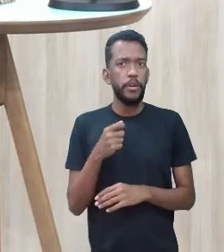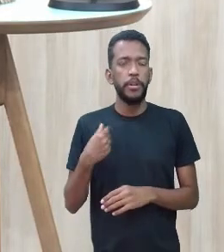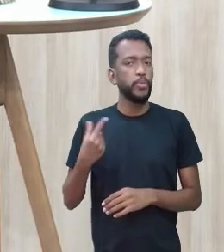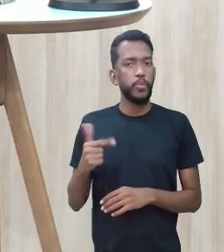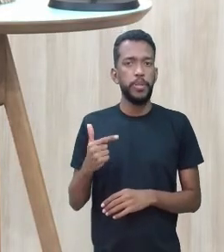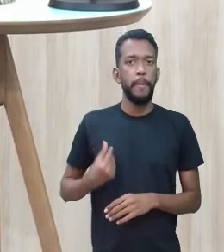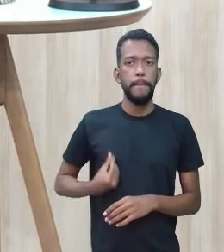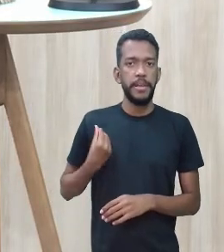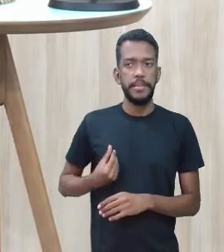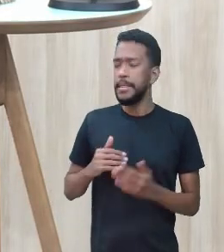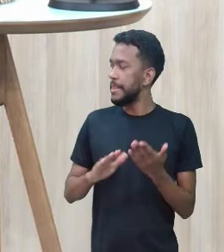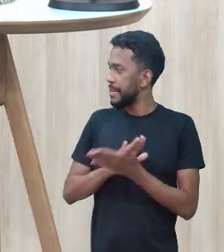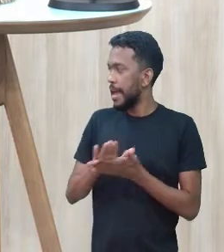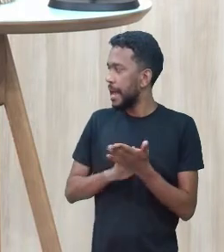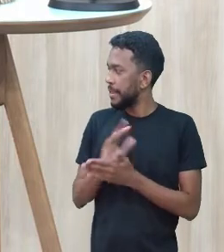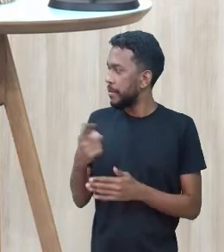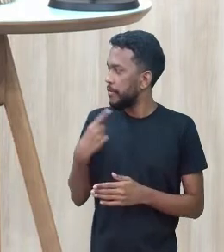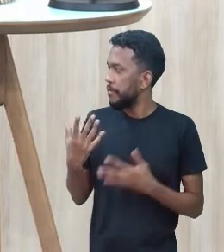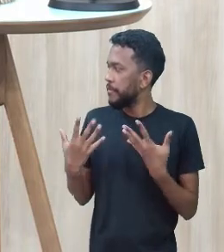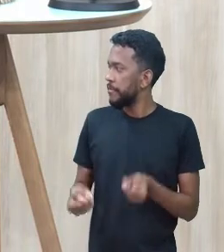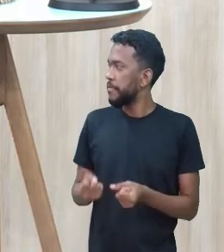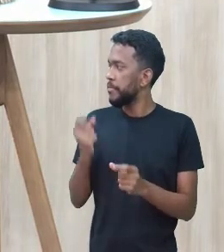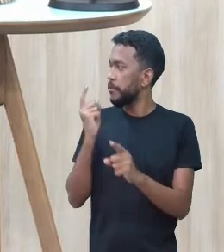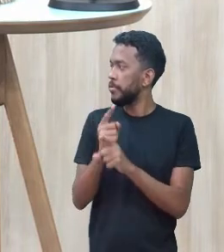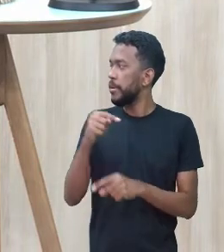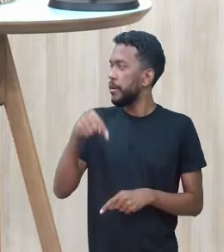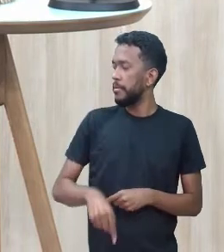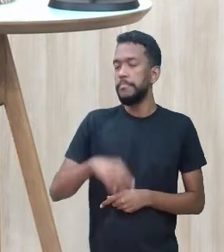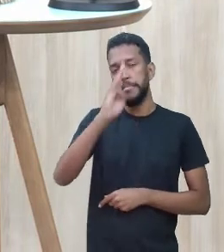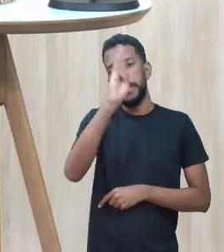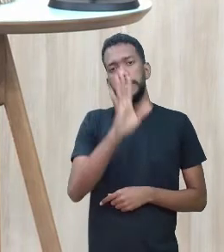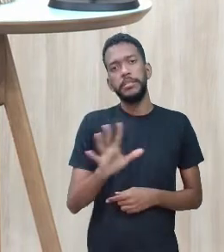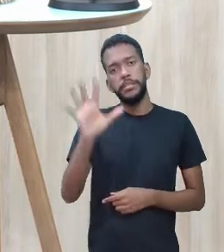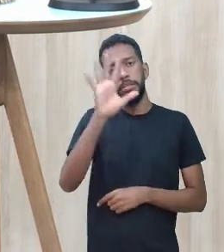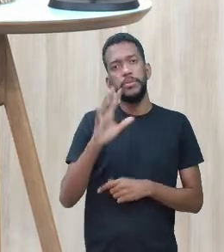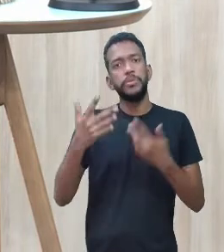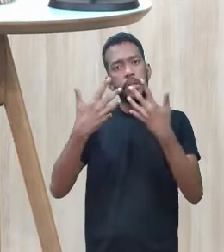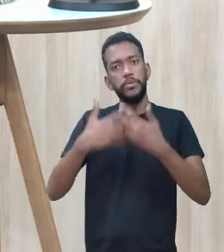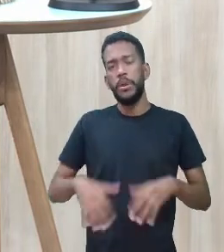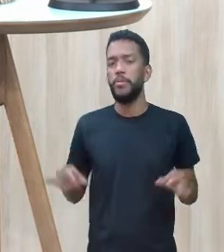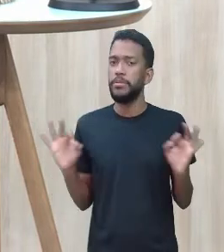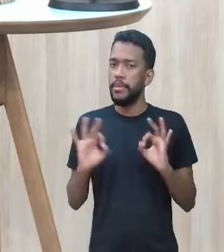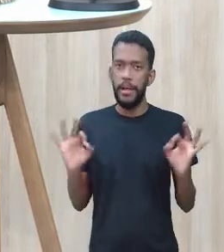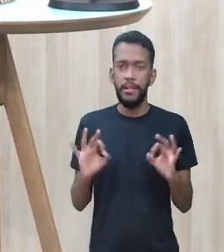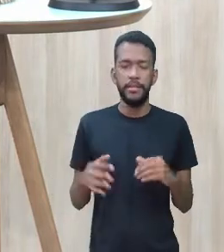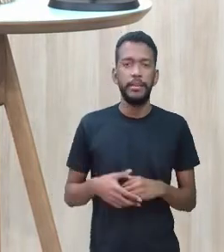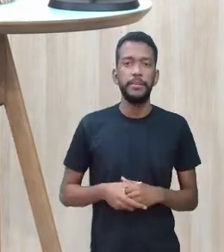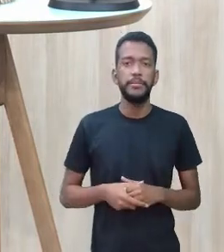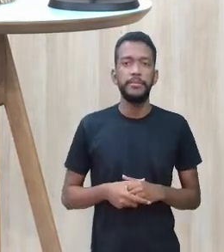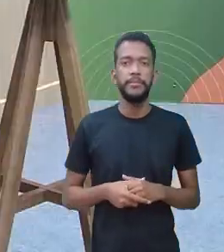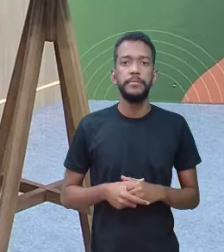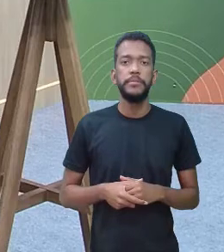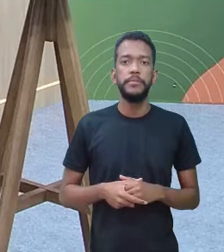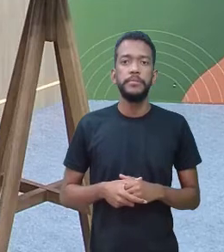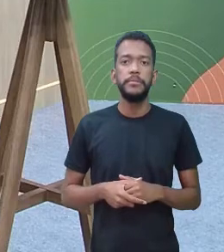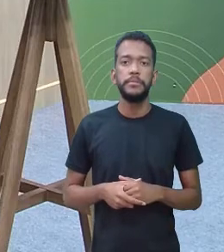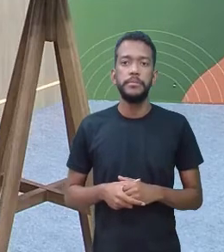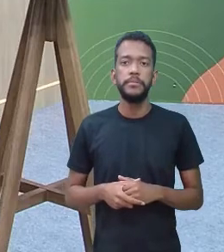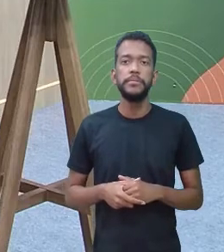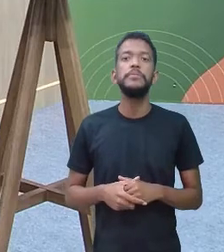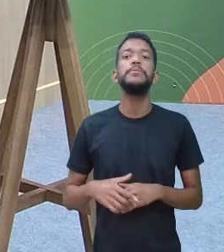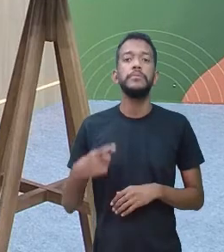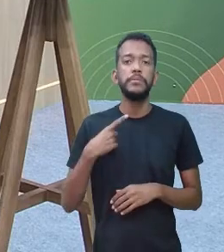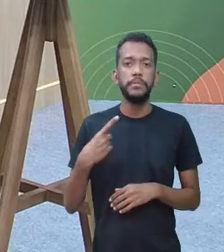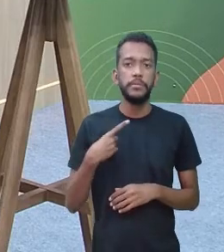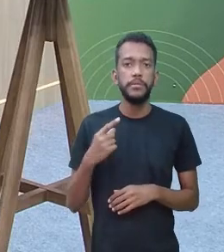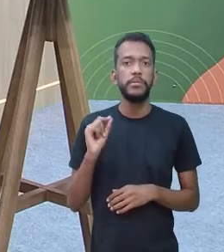porque nós não vamos encontrar no Brasil num ambiente natural. Ou seja, se eu estou representando uma cadeia em um dos